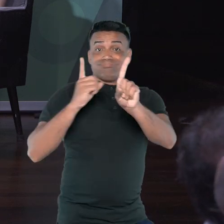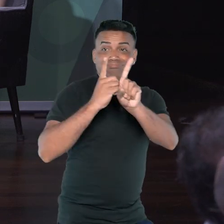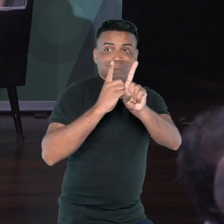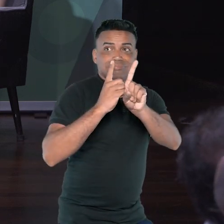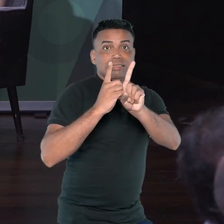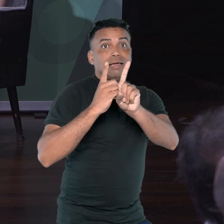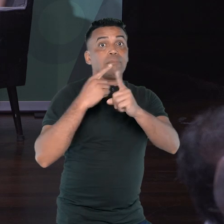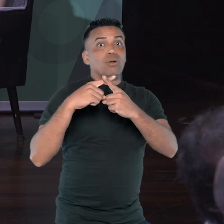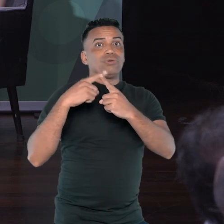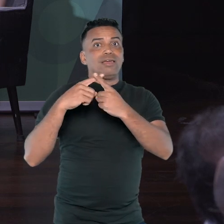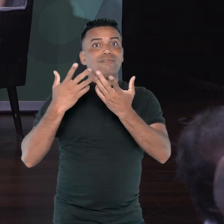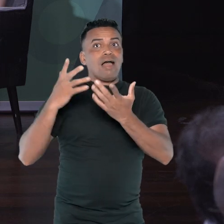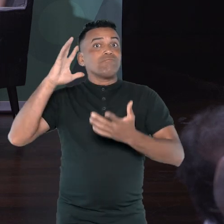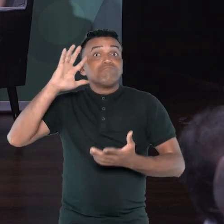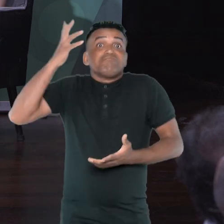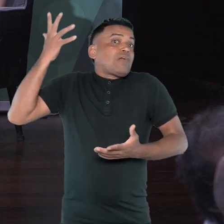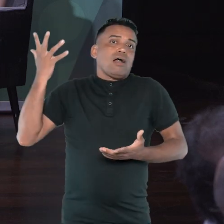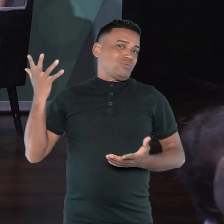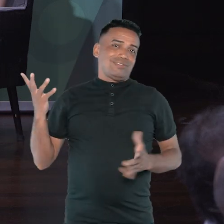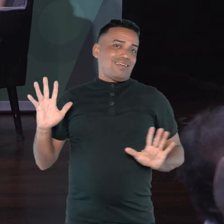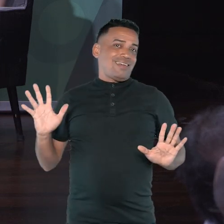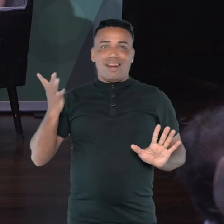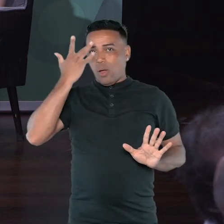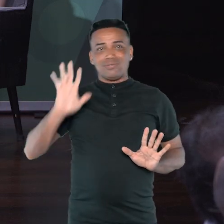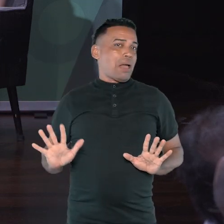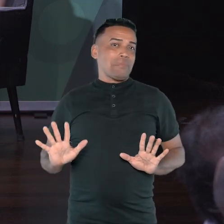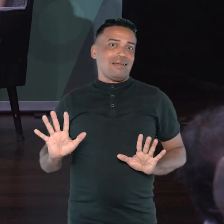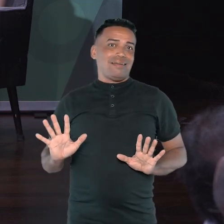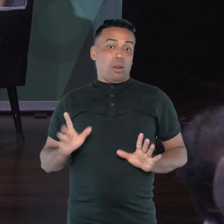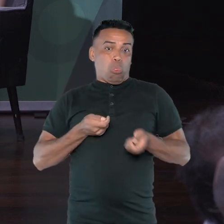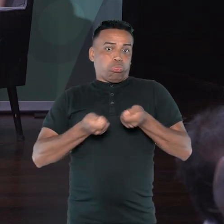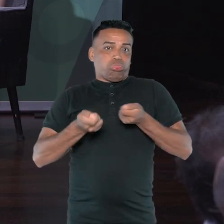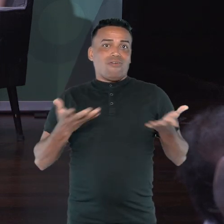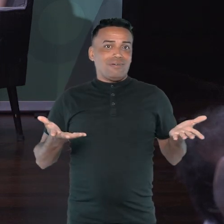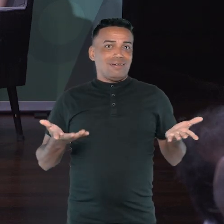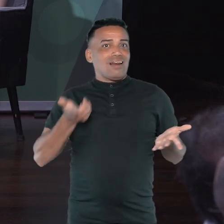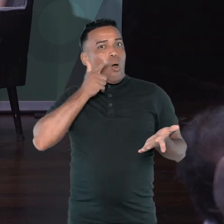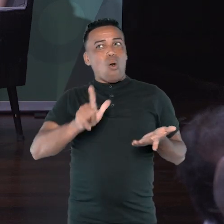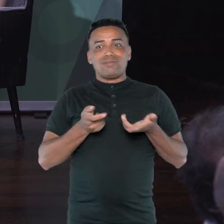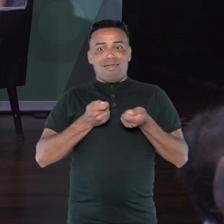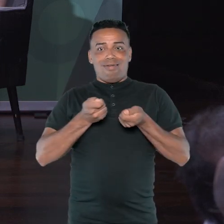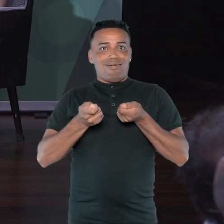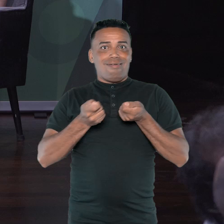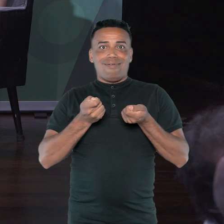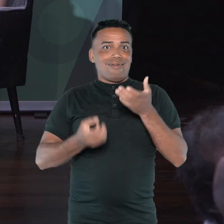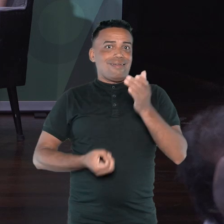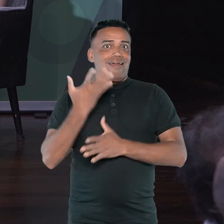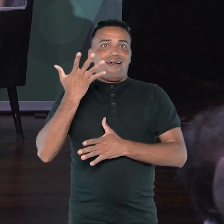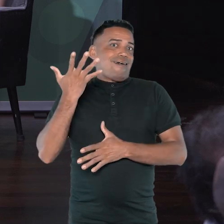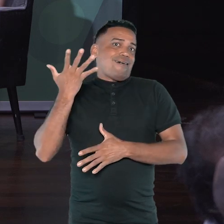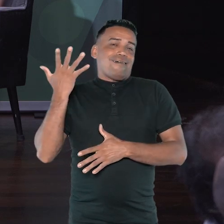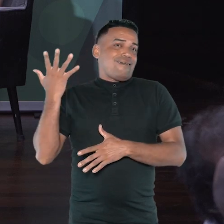encargo da contingência, né? E essa a gente não consegue criar contingências,